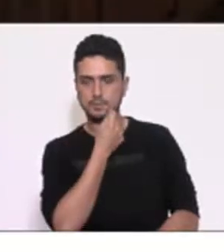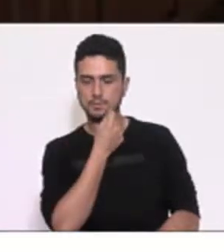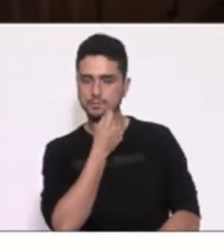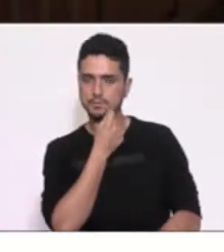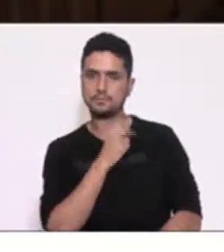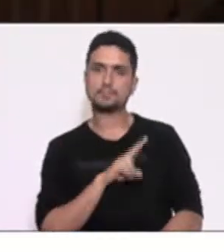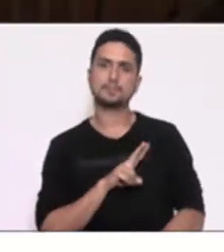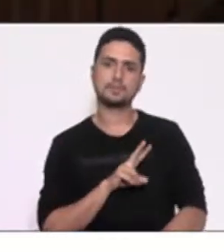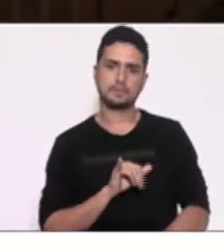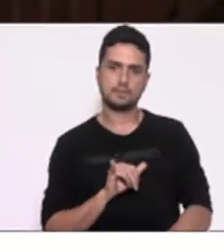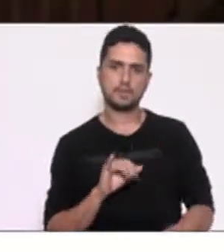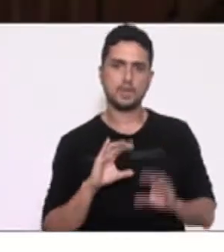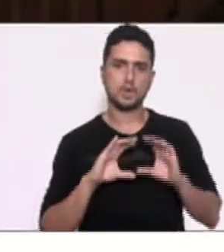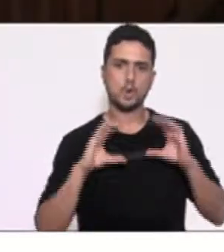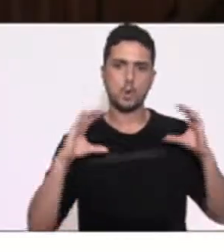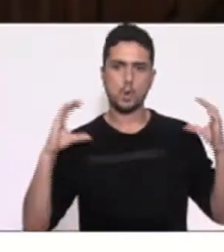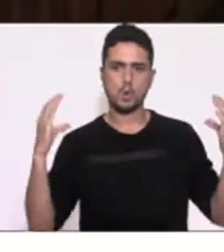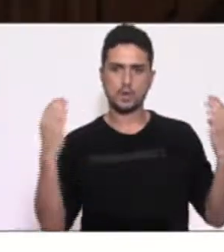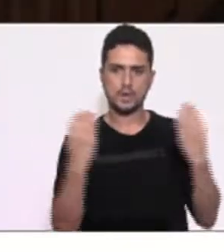terá